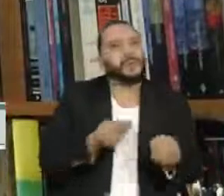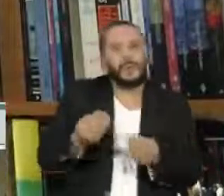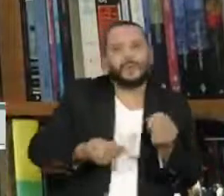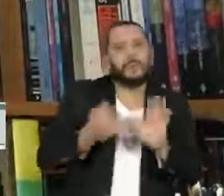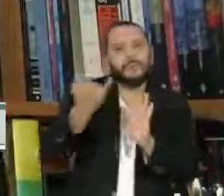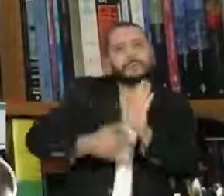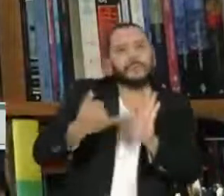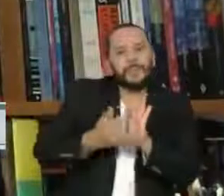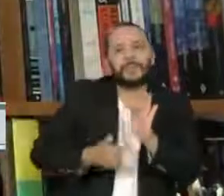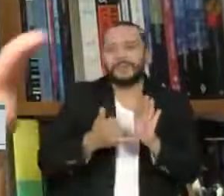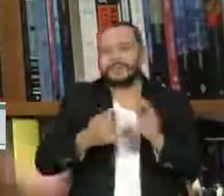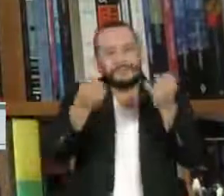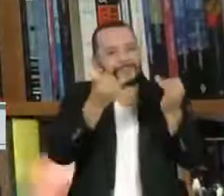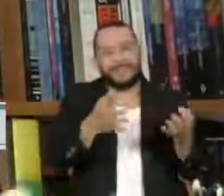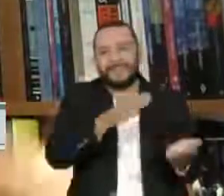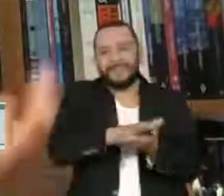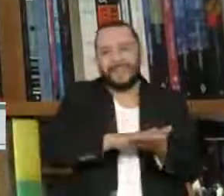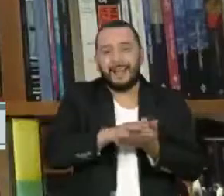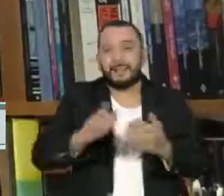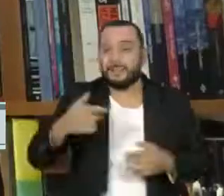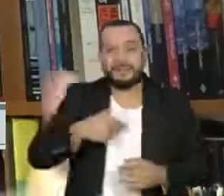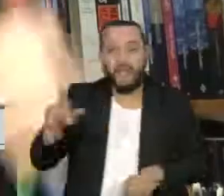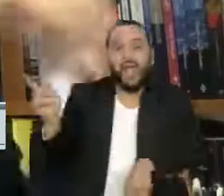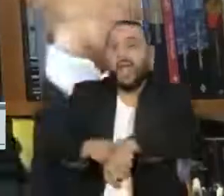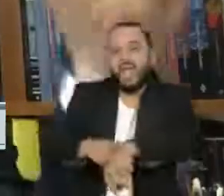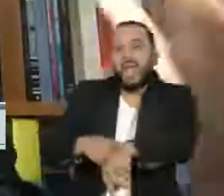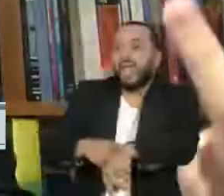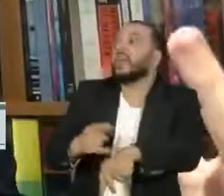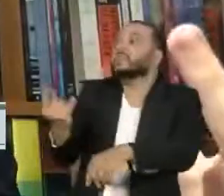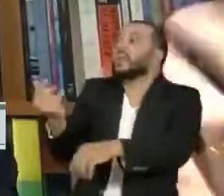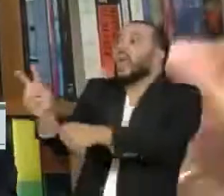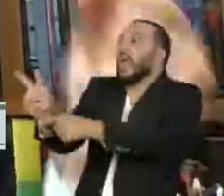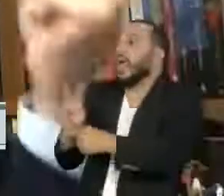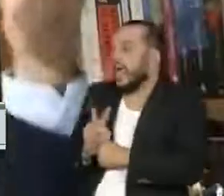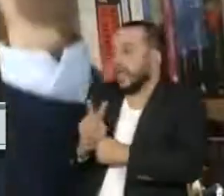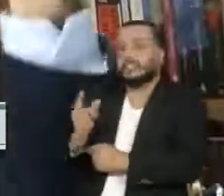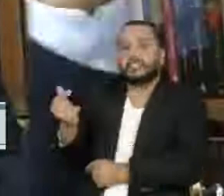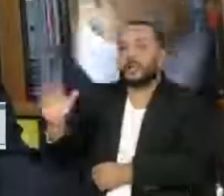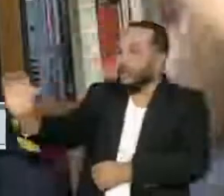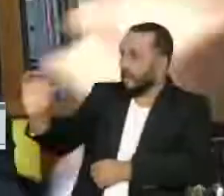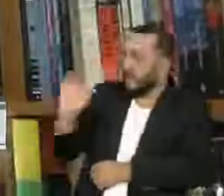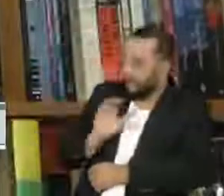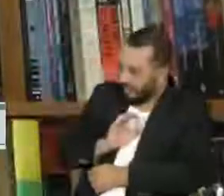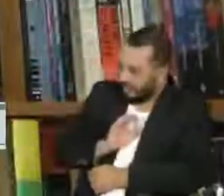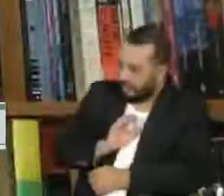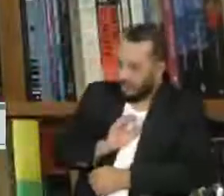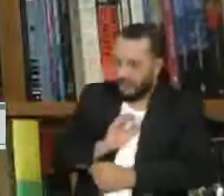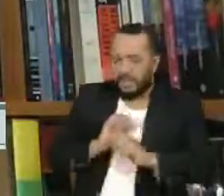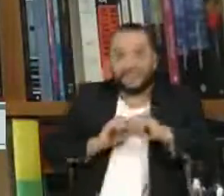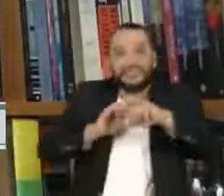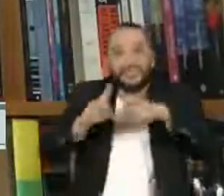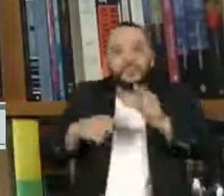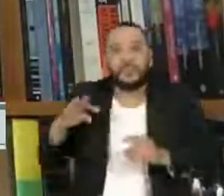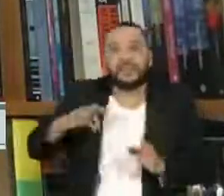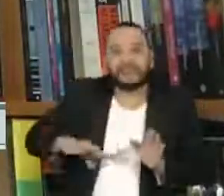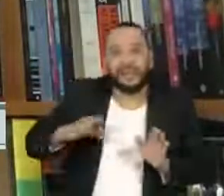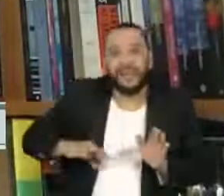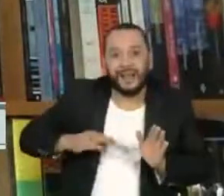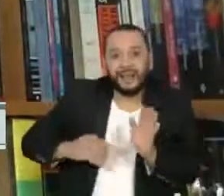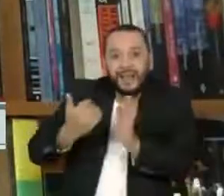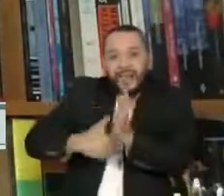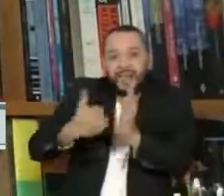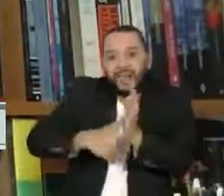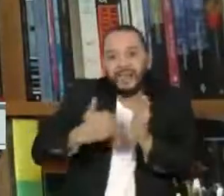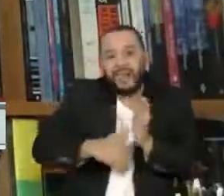de juros, etc., e há uma contratação precipitada, seja através de um link no Facebook, seja através de um link